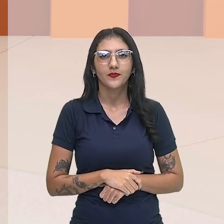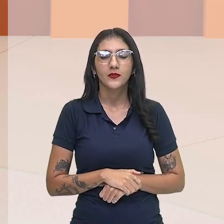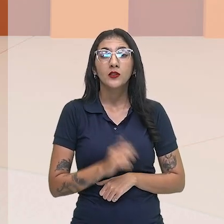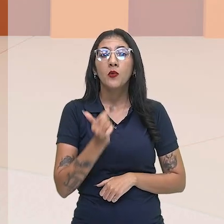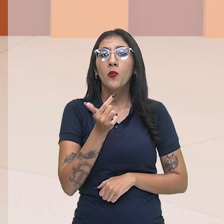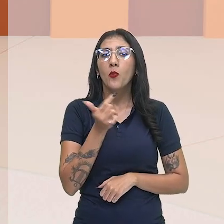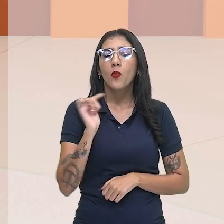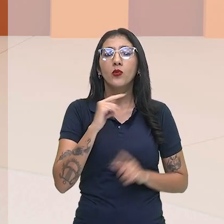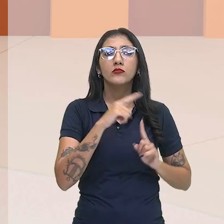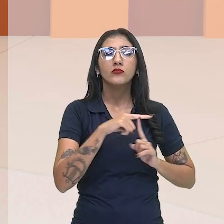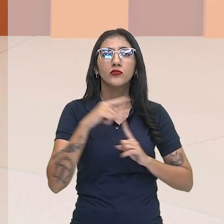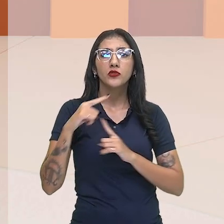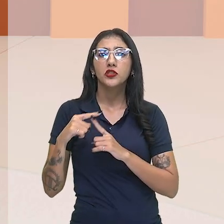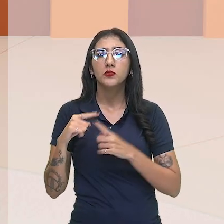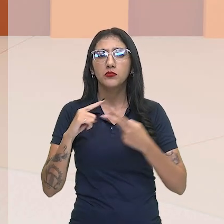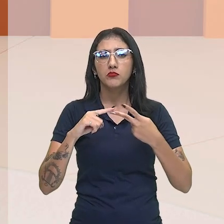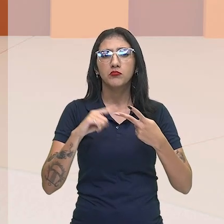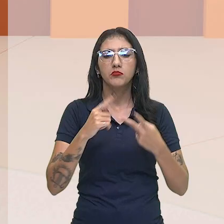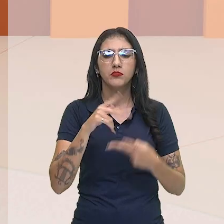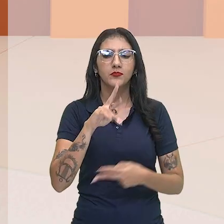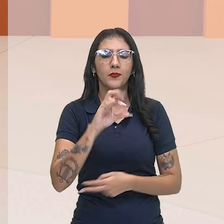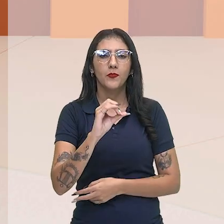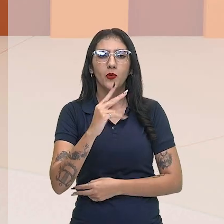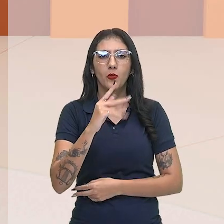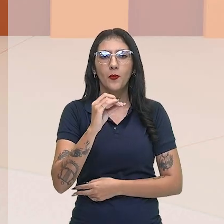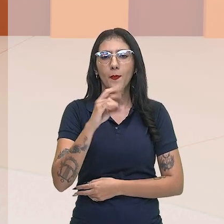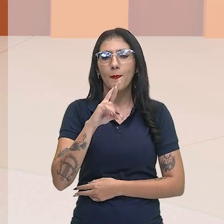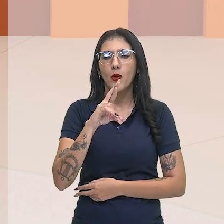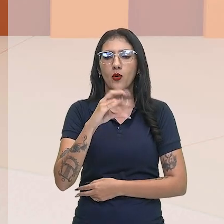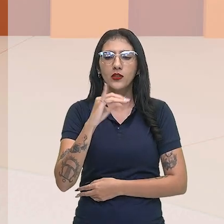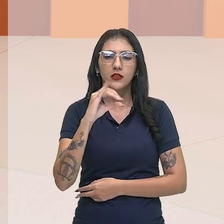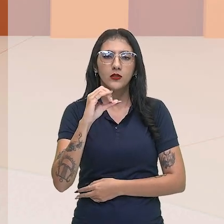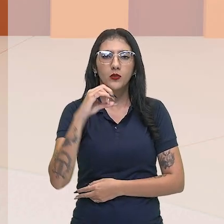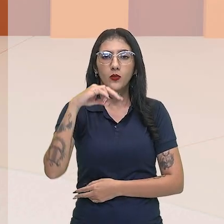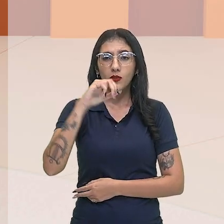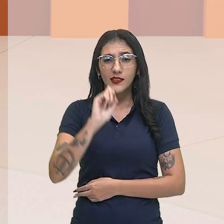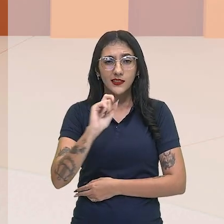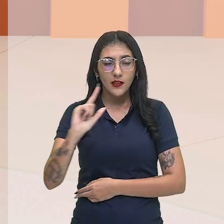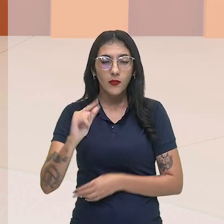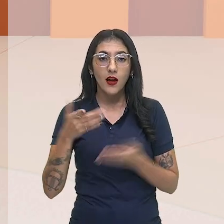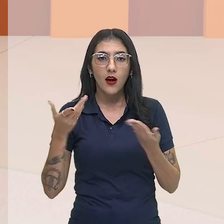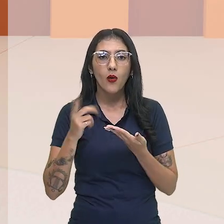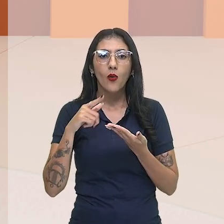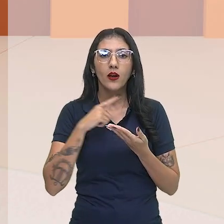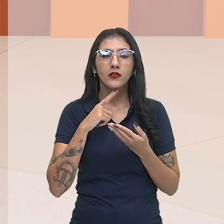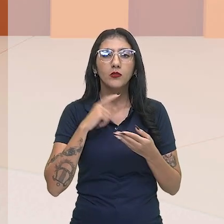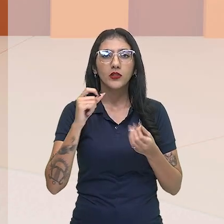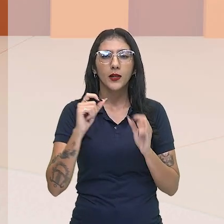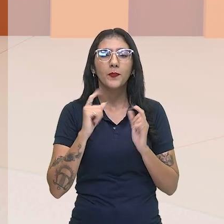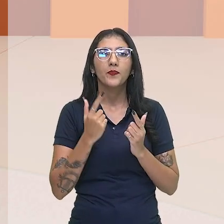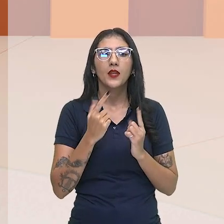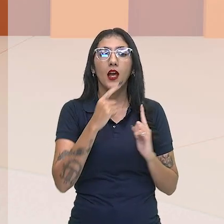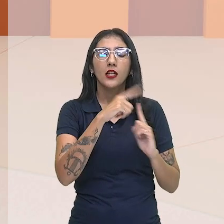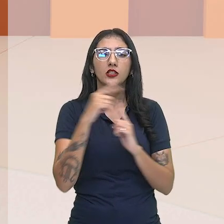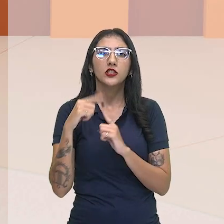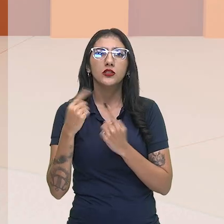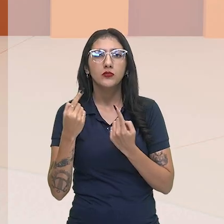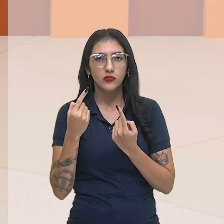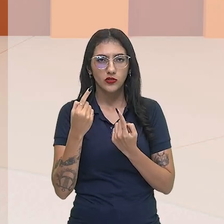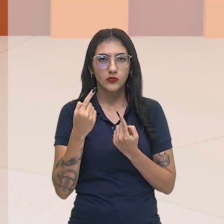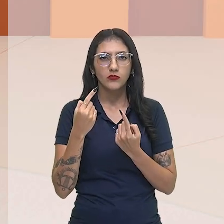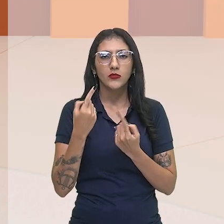é o proporcional. Este distribui cadeiras, né, os postos